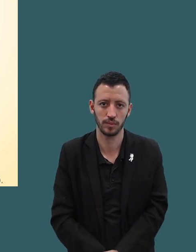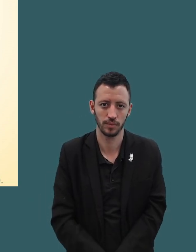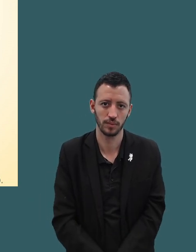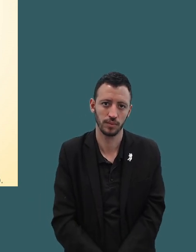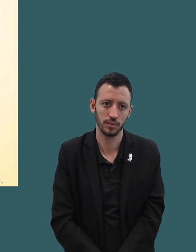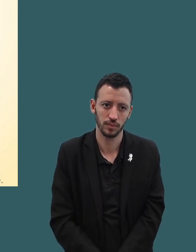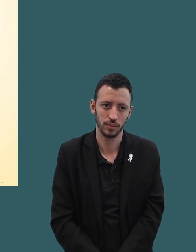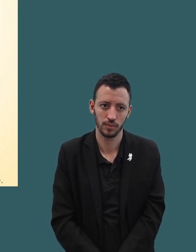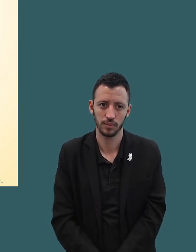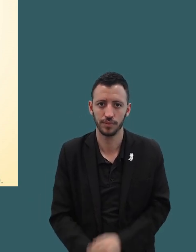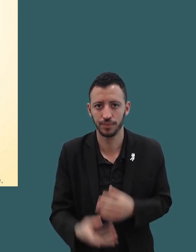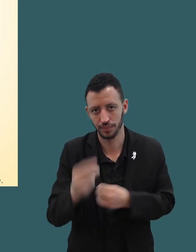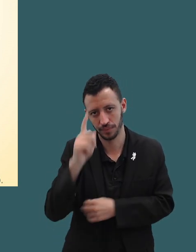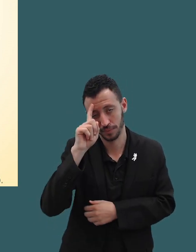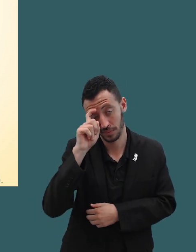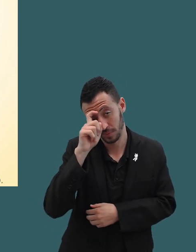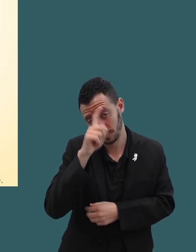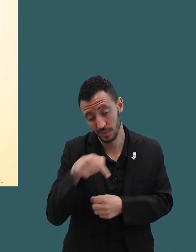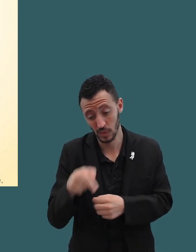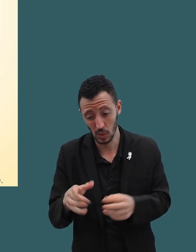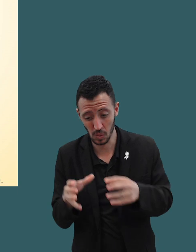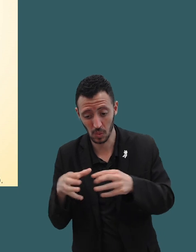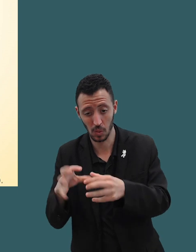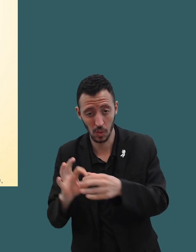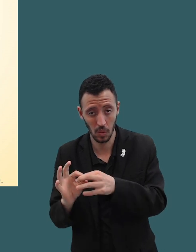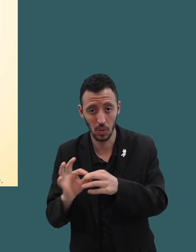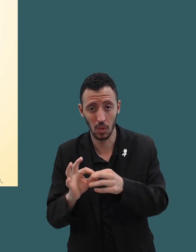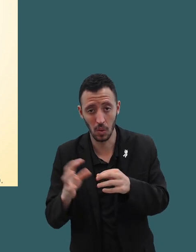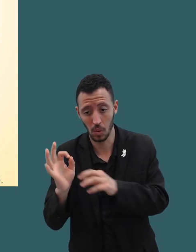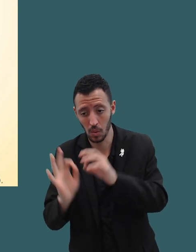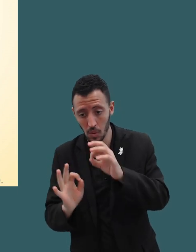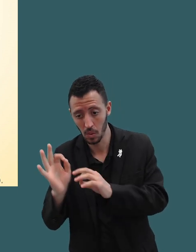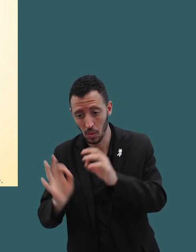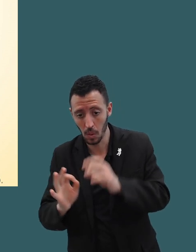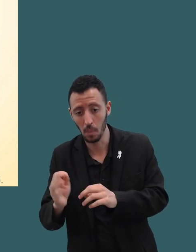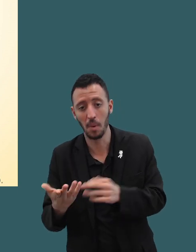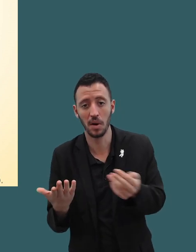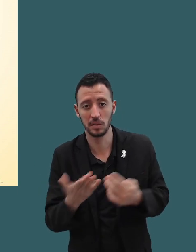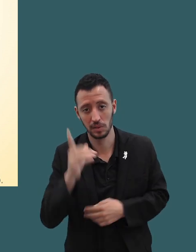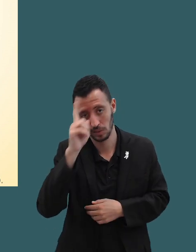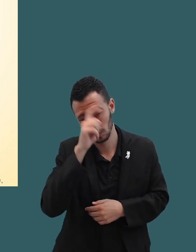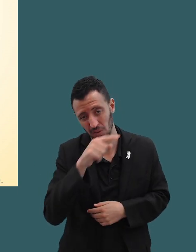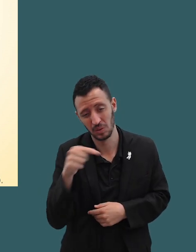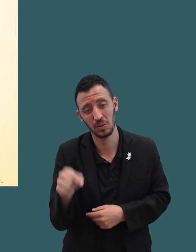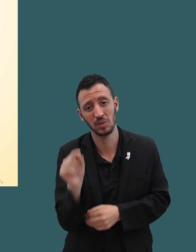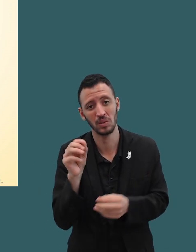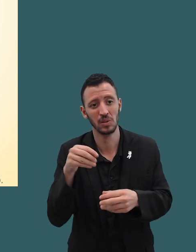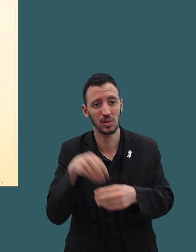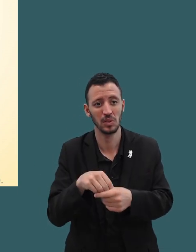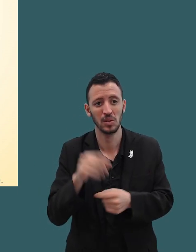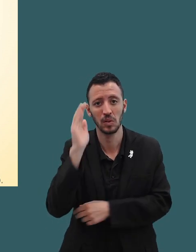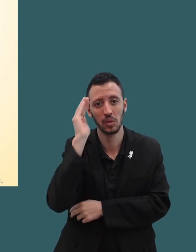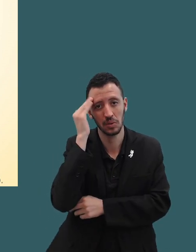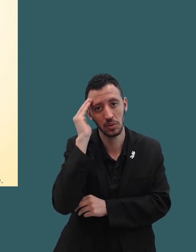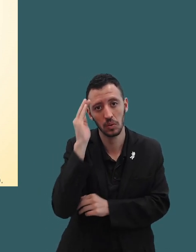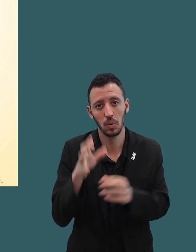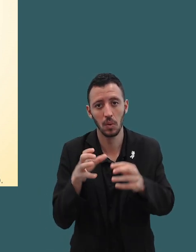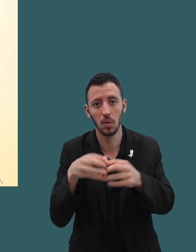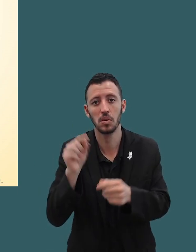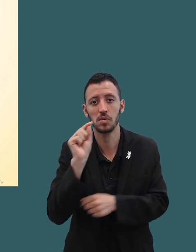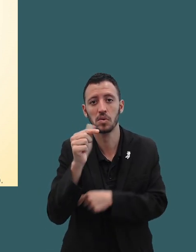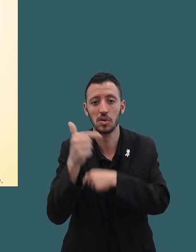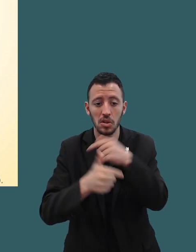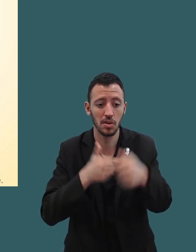super difícil reunir essa turma e unificá-los em torno da bandeira de entender quem são,